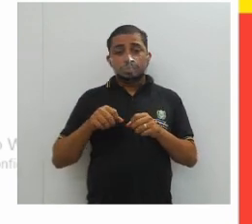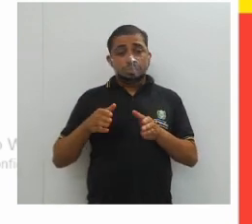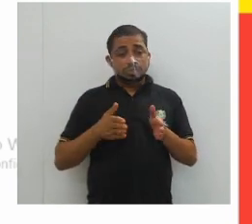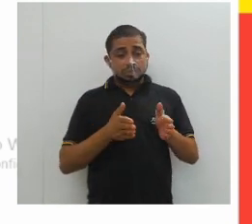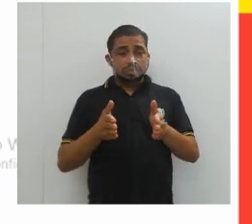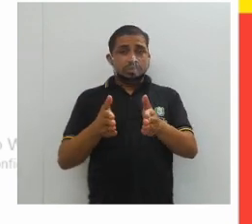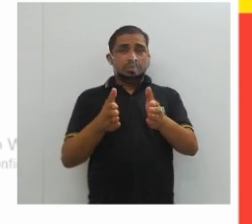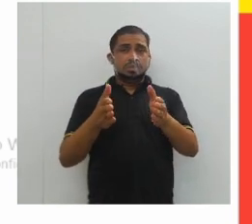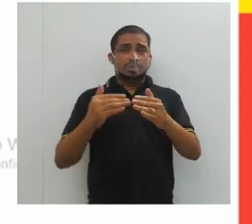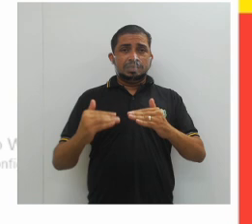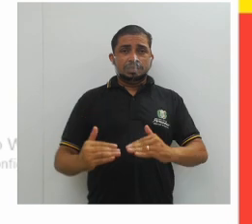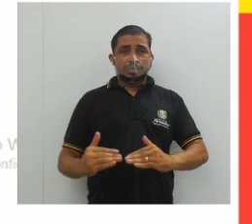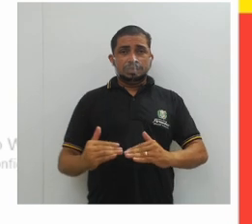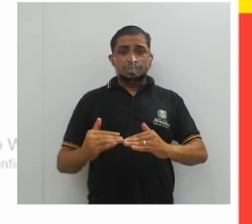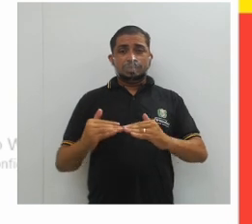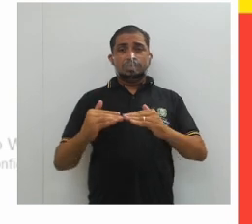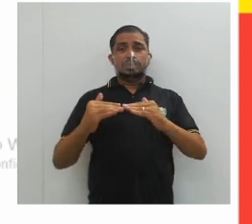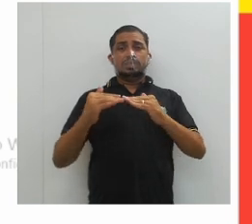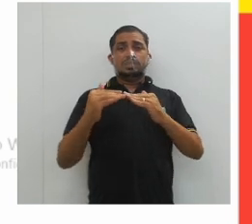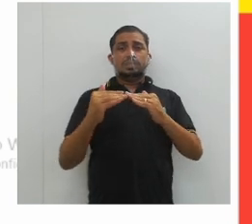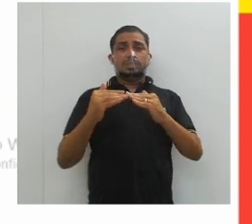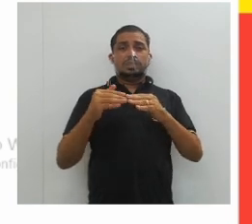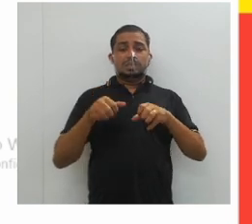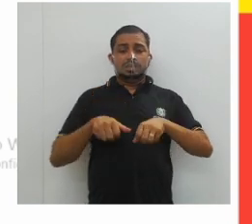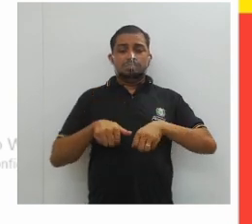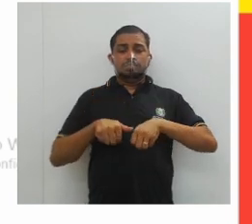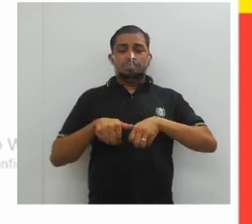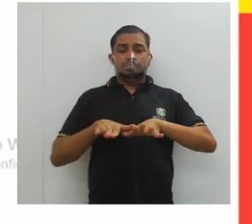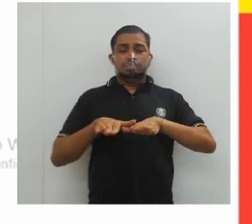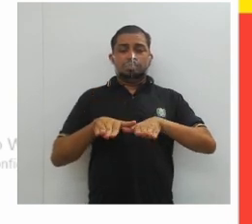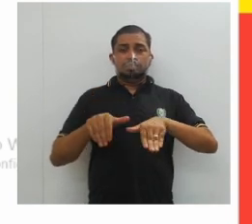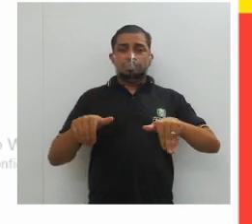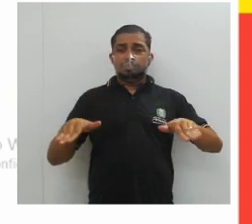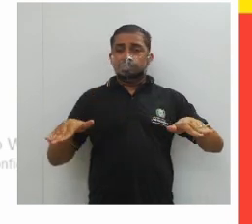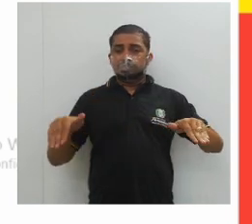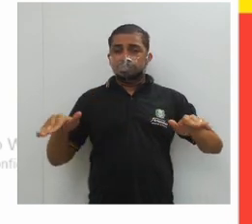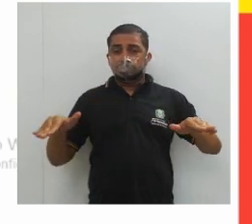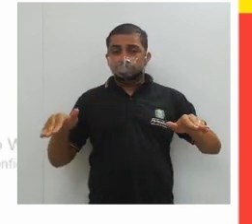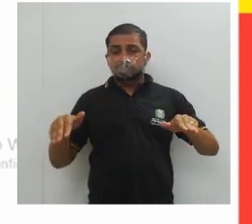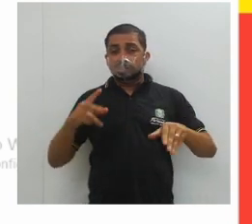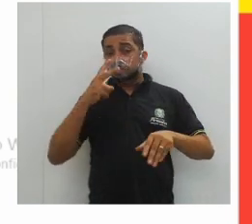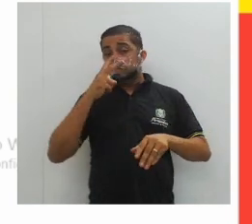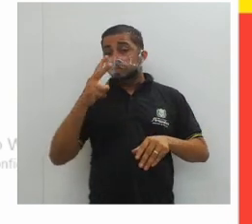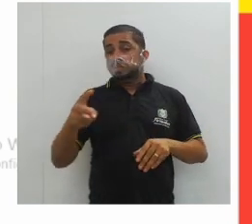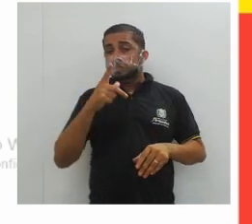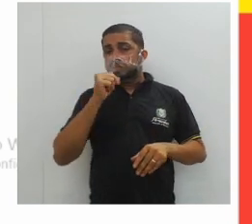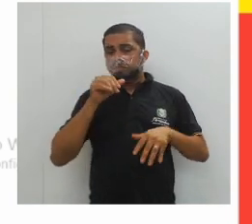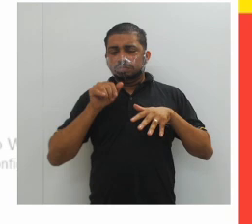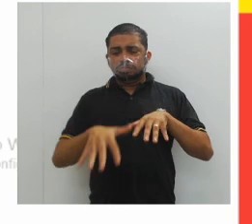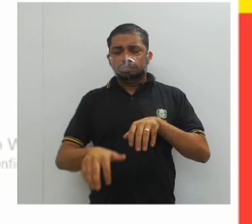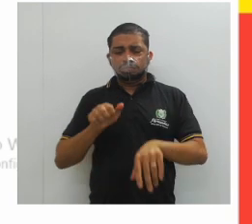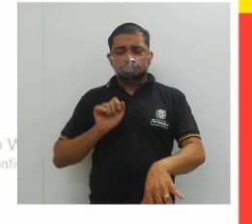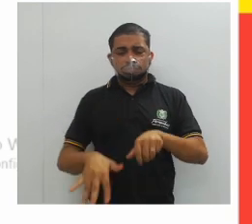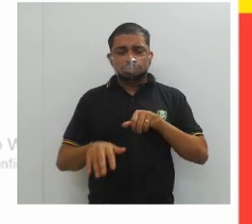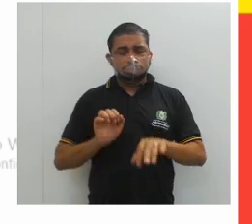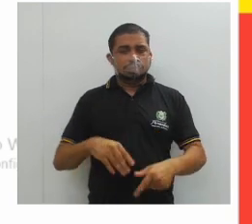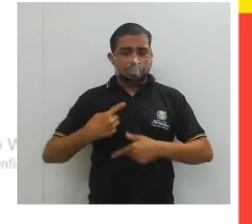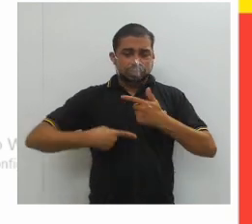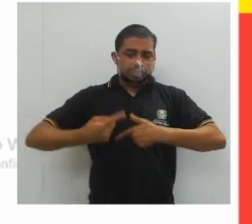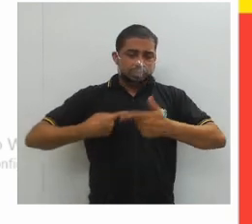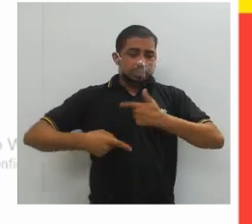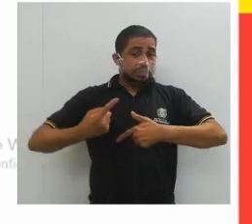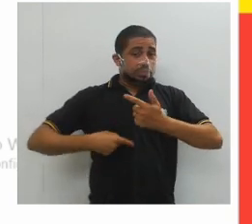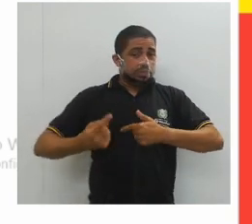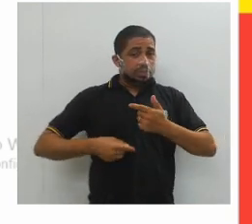e quando o rio enche, as comportas são liberadas e a força da água faz girar turbinas, e